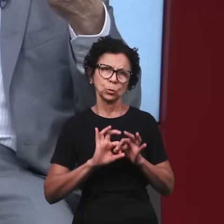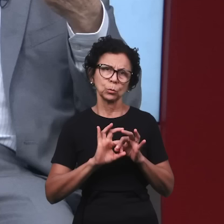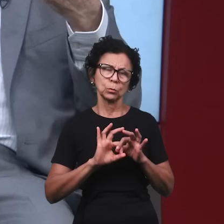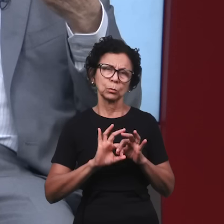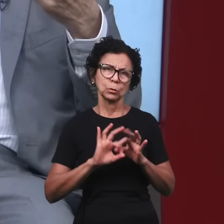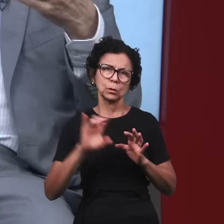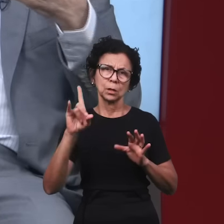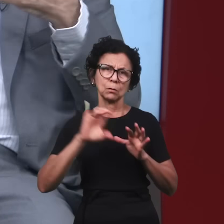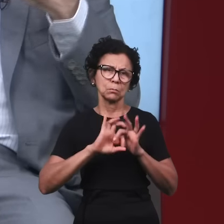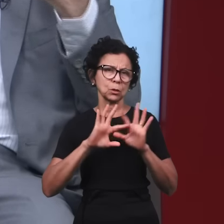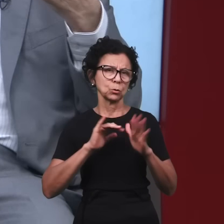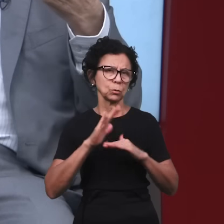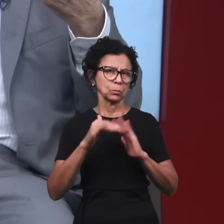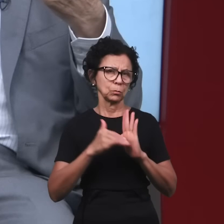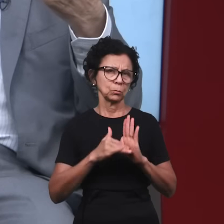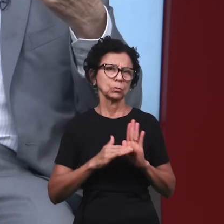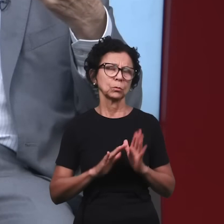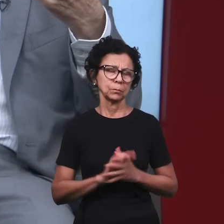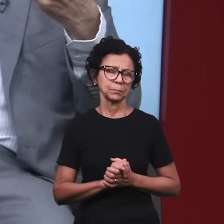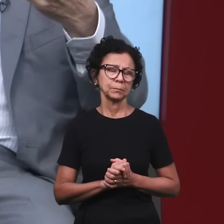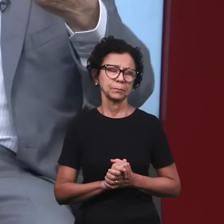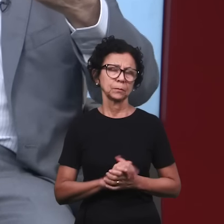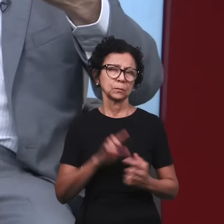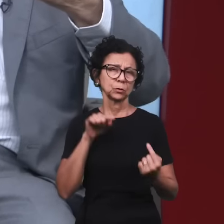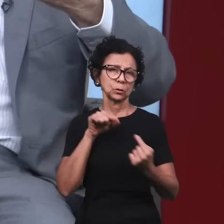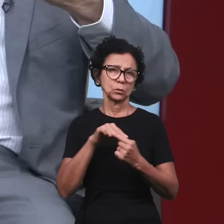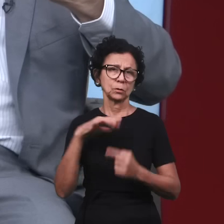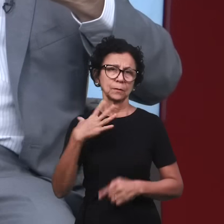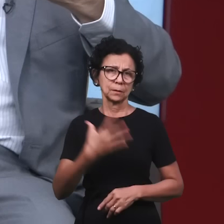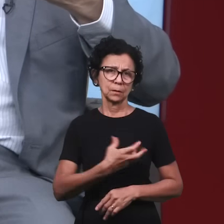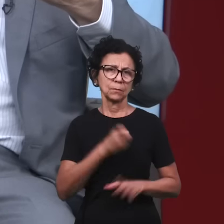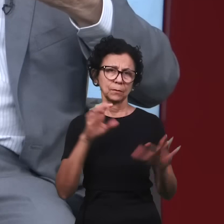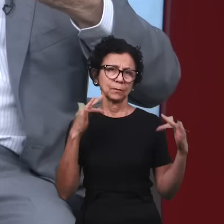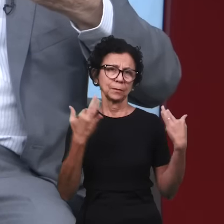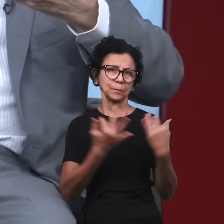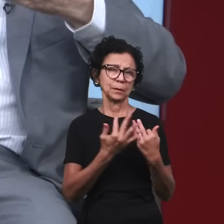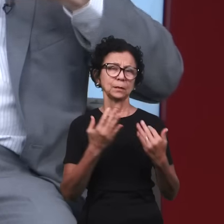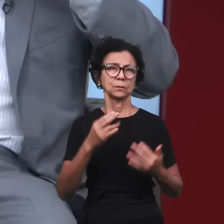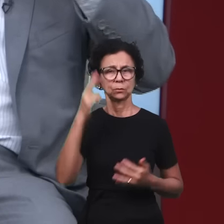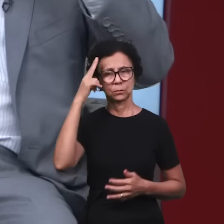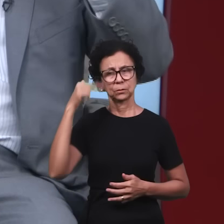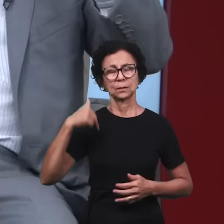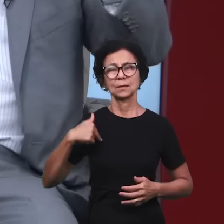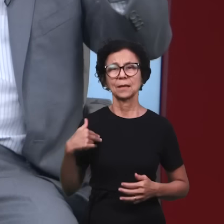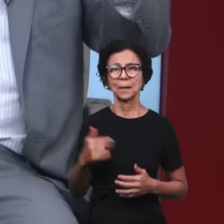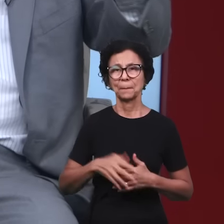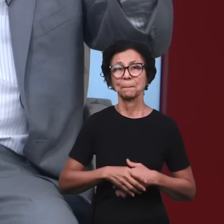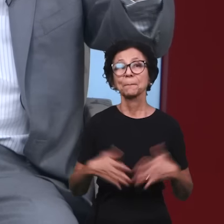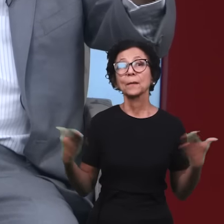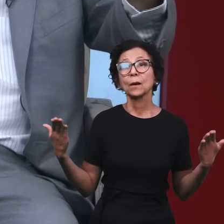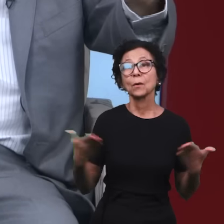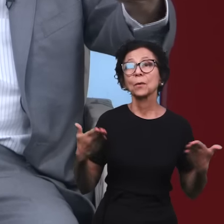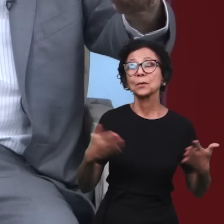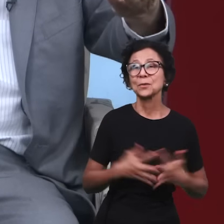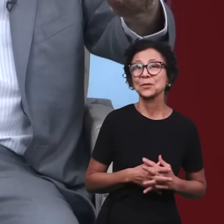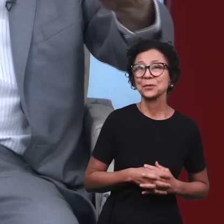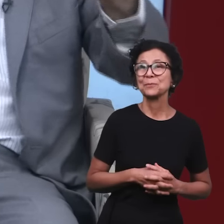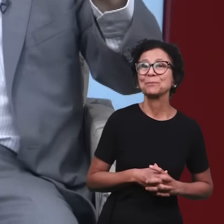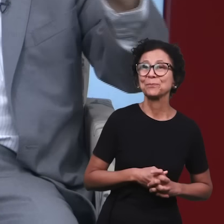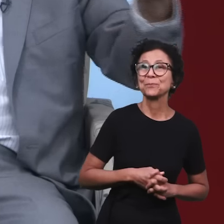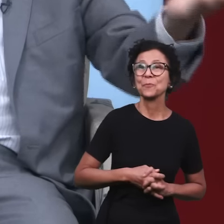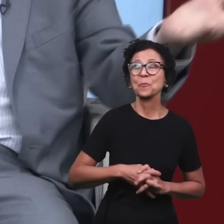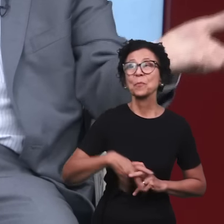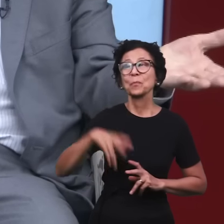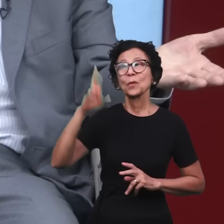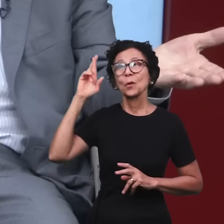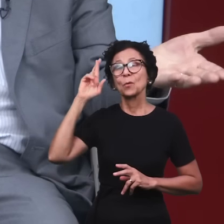Profeticamente, para os nossos dias, o Senhor se revela quando nos entregamos inteiramente a Ele,